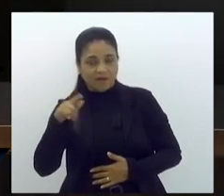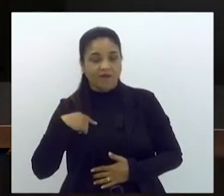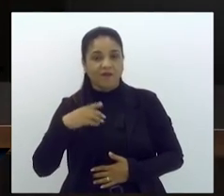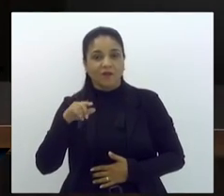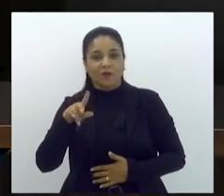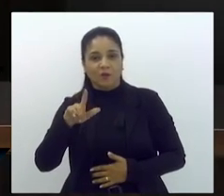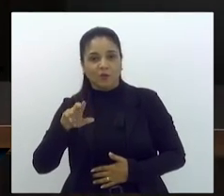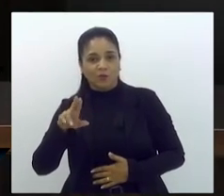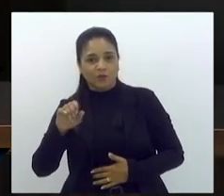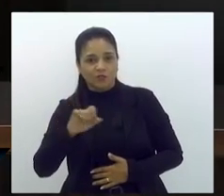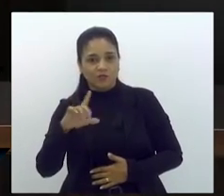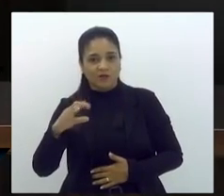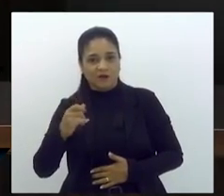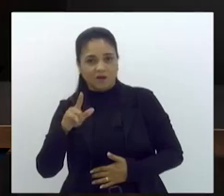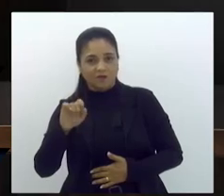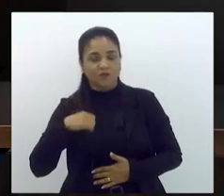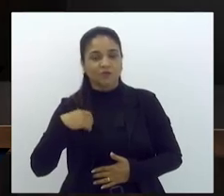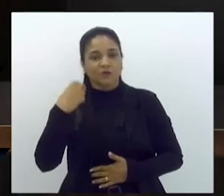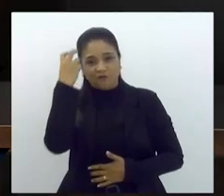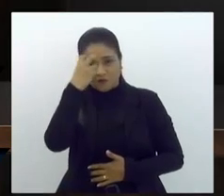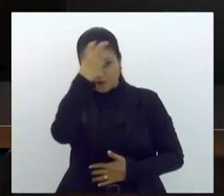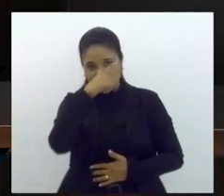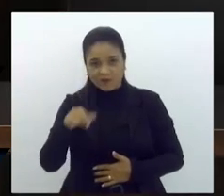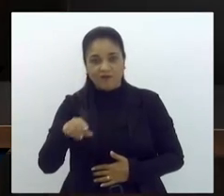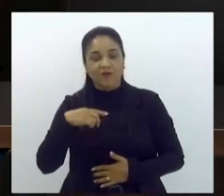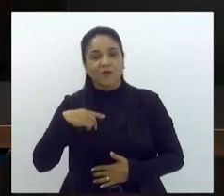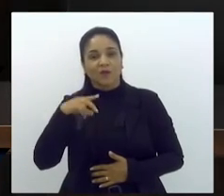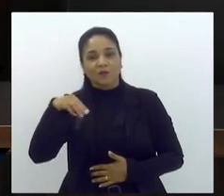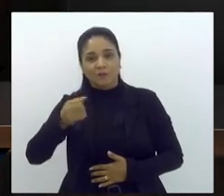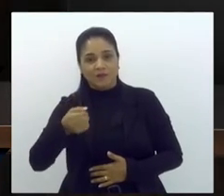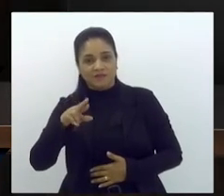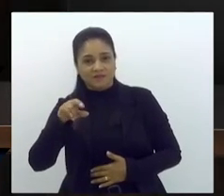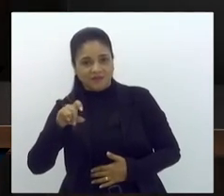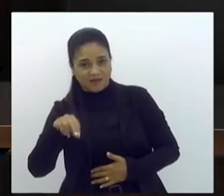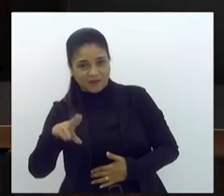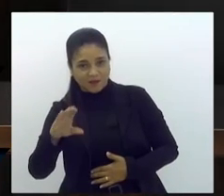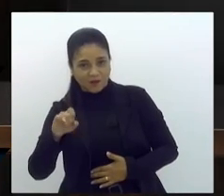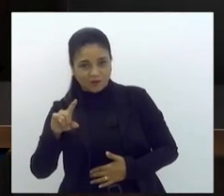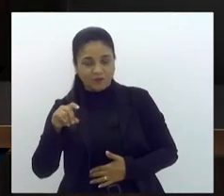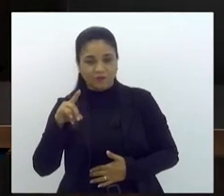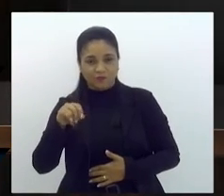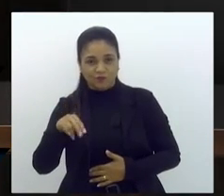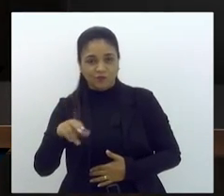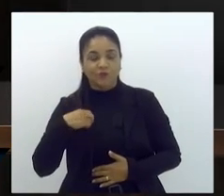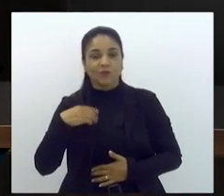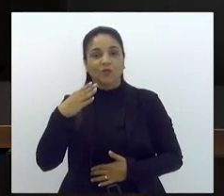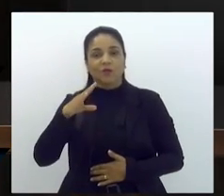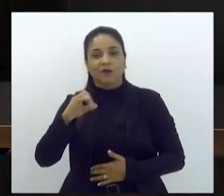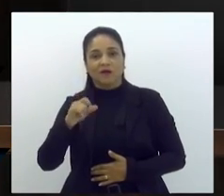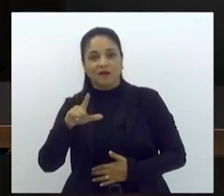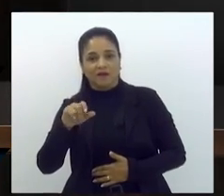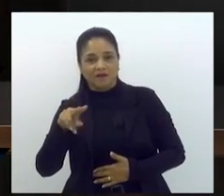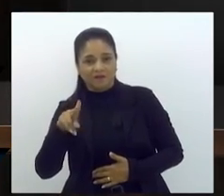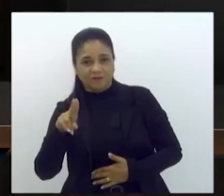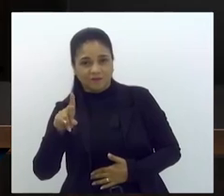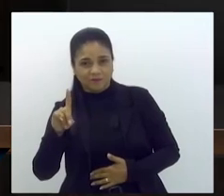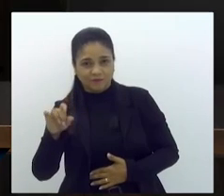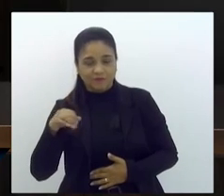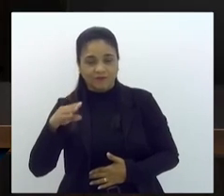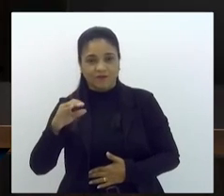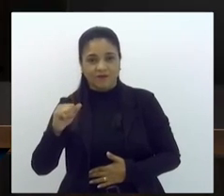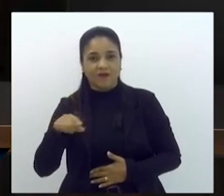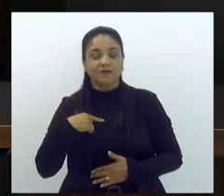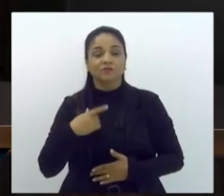Verônica Lima Felipe poubel Marcelo Dino atum Monteiro e Cláudio Caiado que autoriza o poder